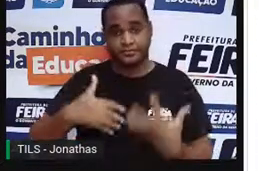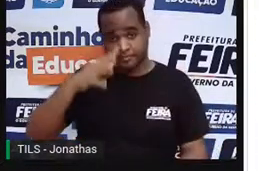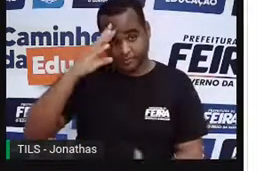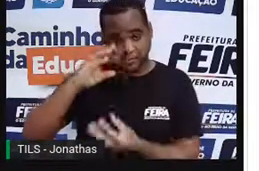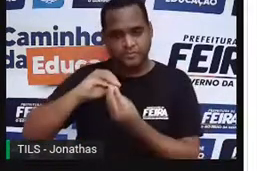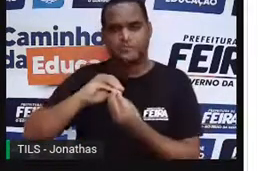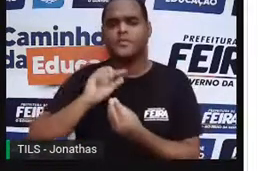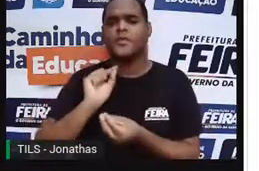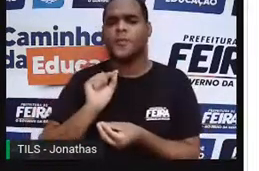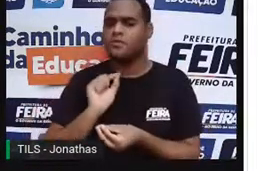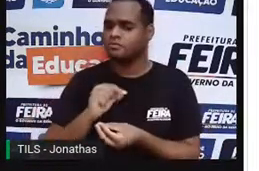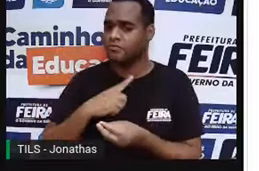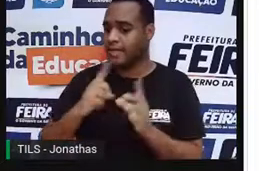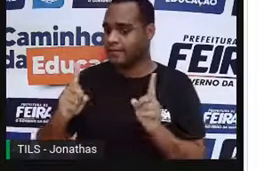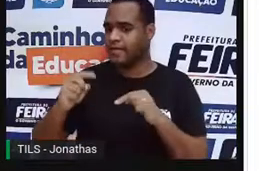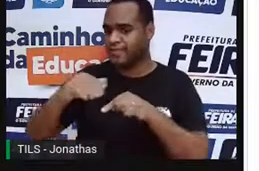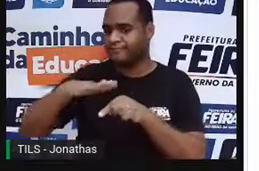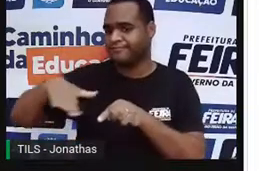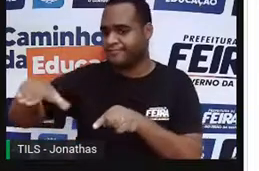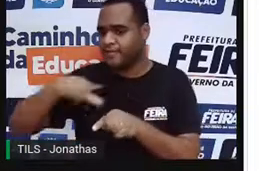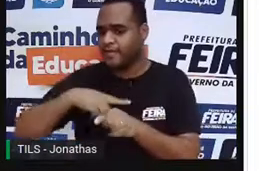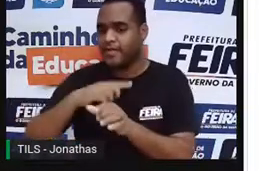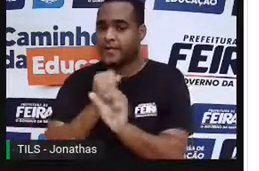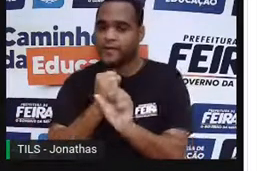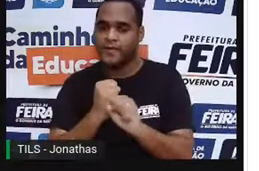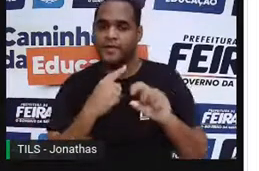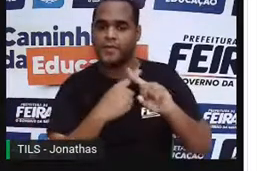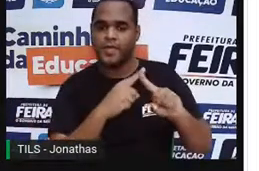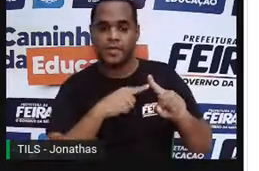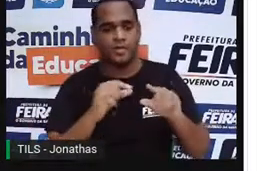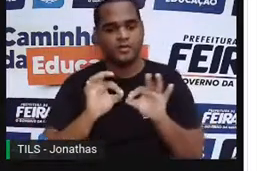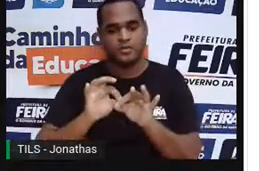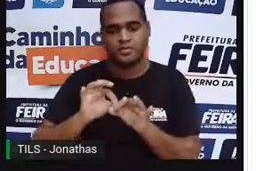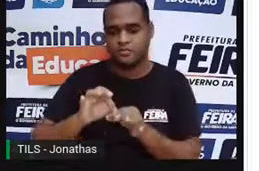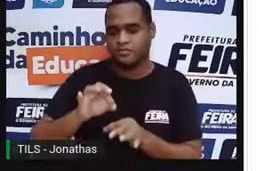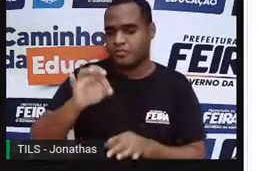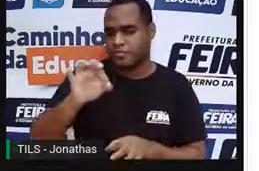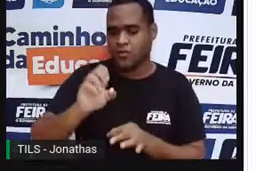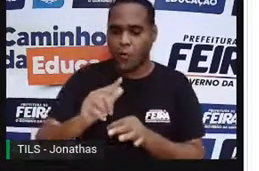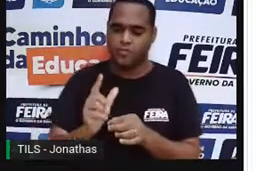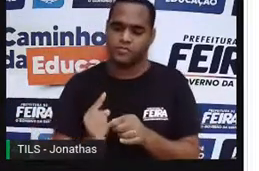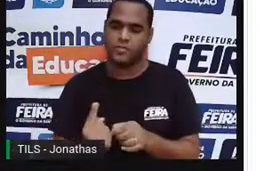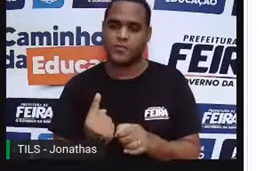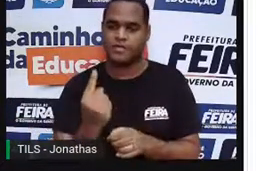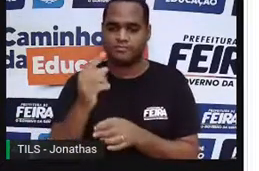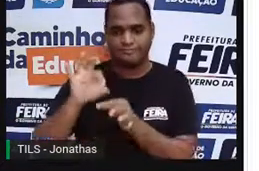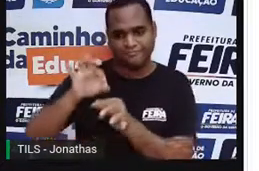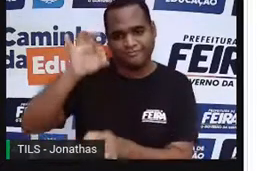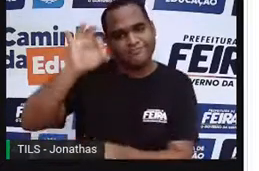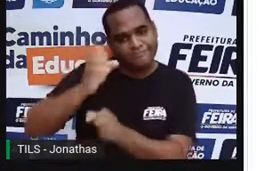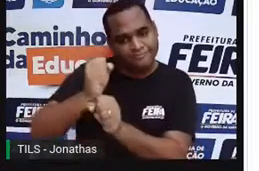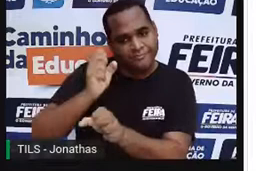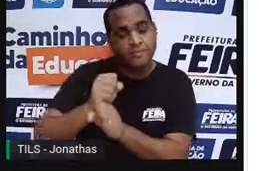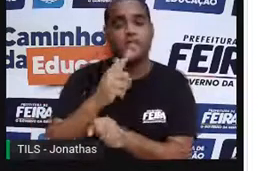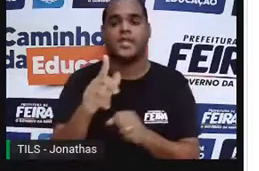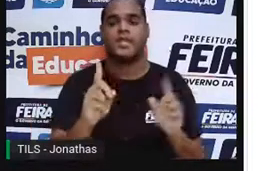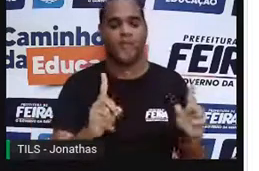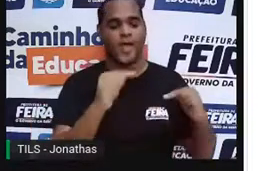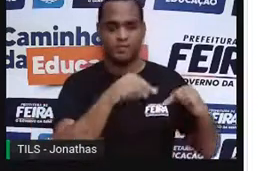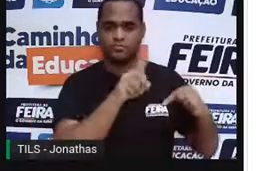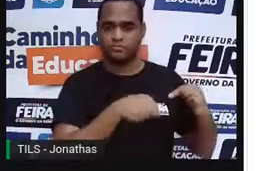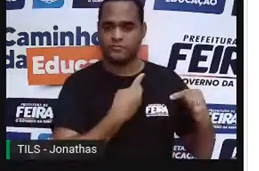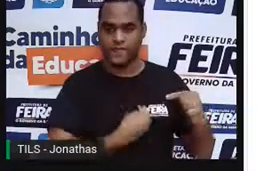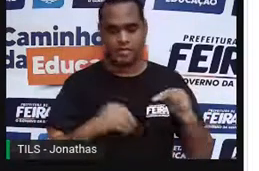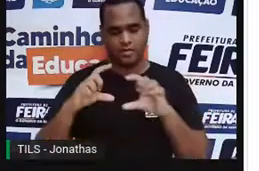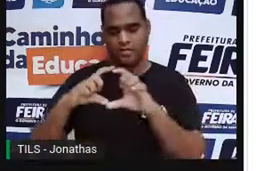se a área de um retângulo é calculada multiplicando o comprimento pela altura a do quadrado O